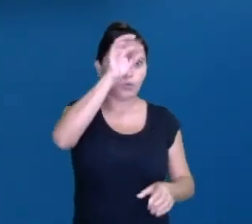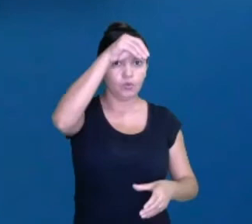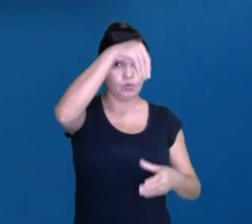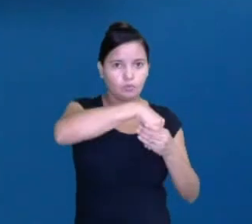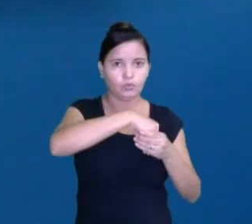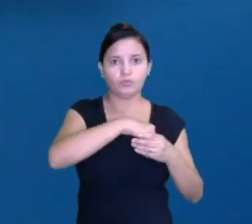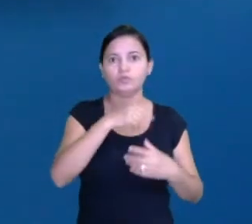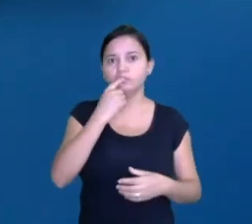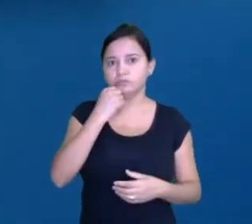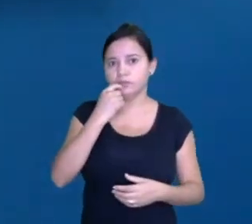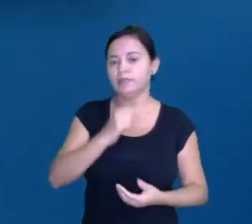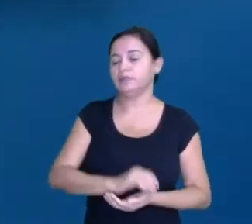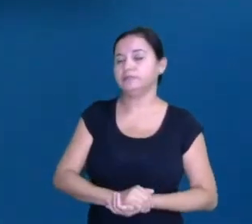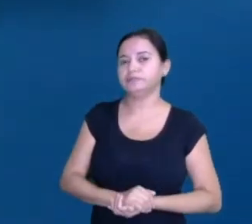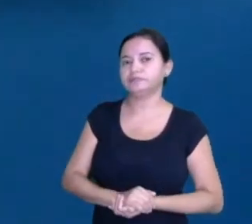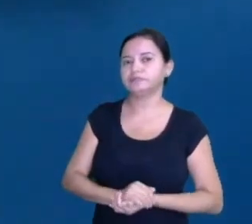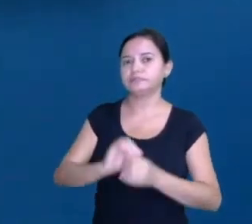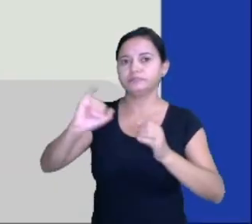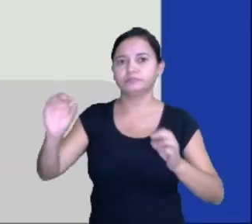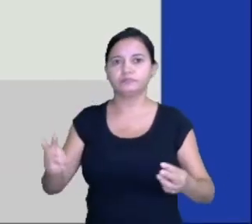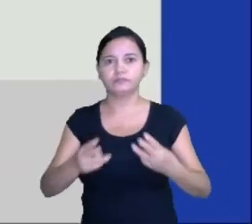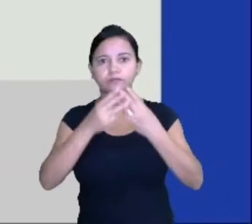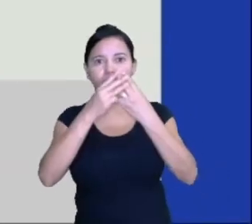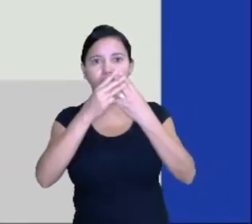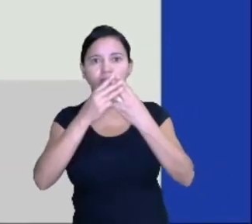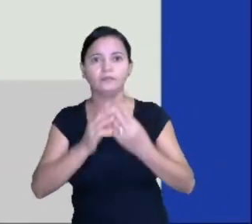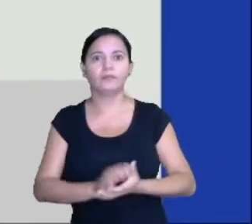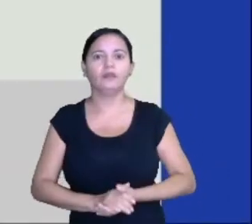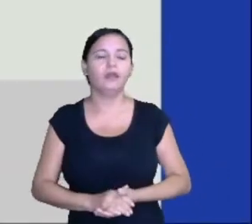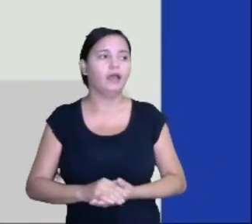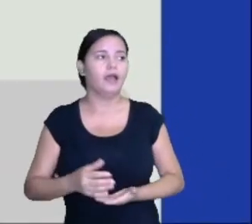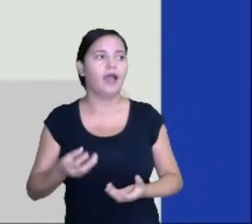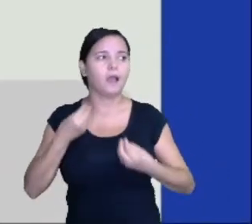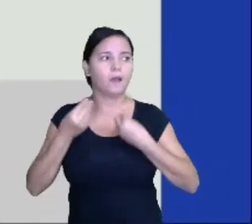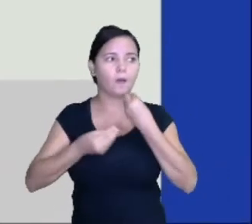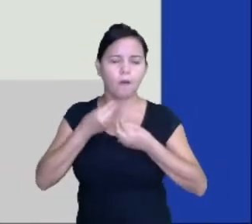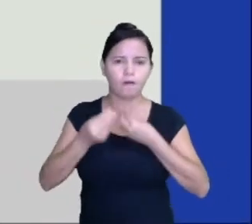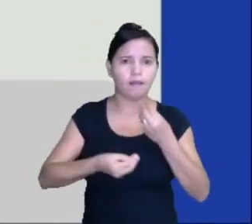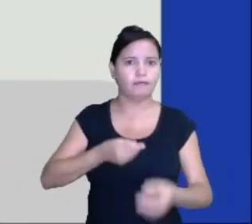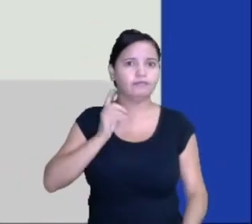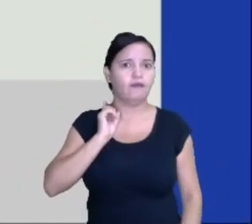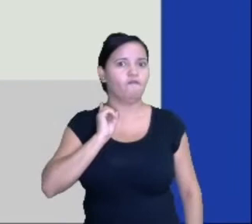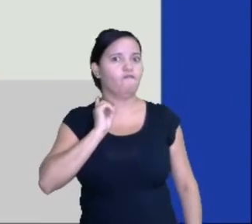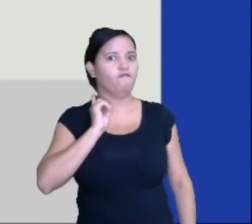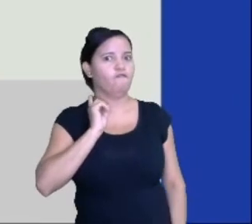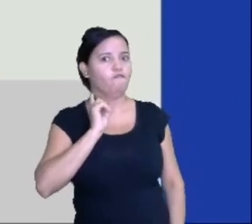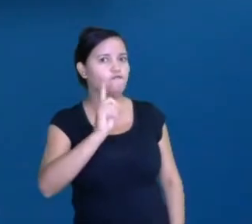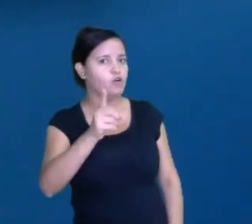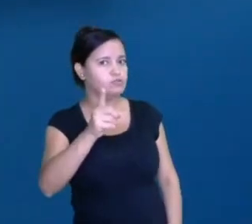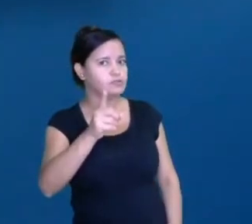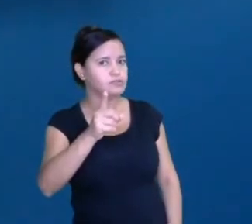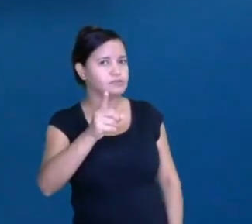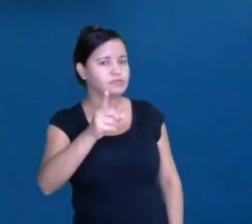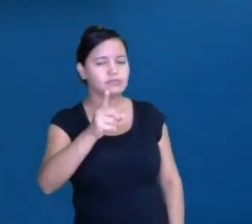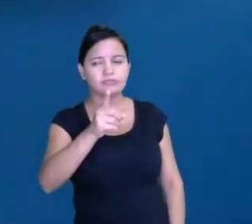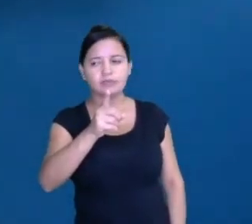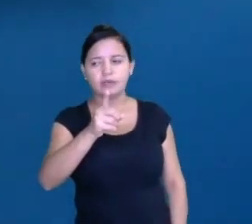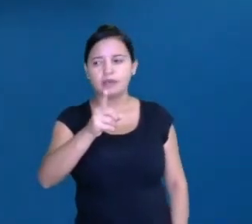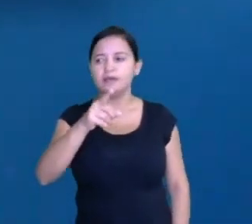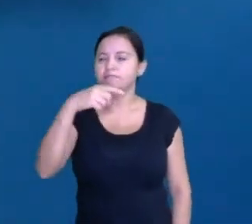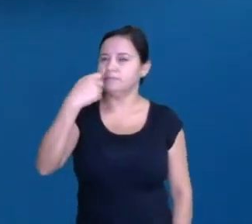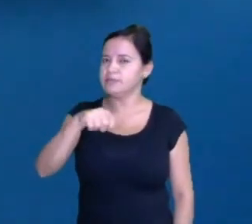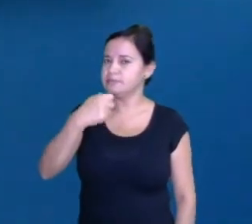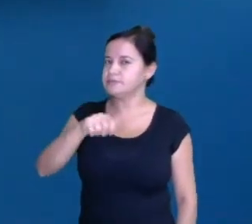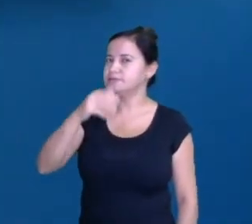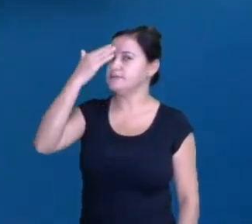favor, produção, nosso próximo slide. E aí a gente entra naquele momento que é você precisa saber. Momento,